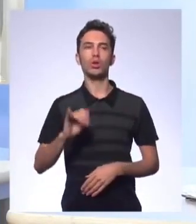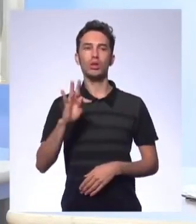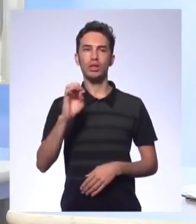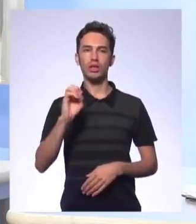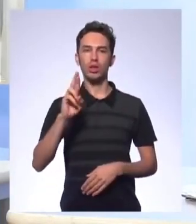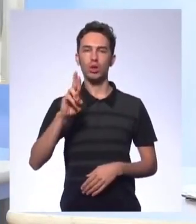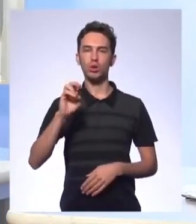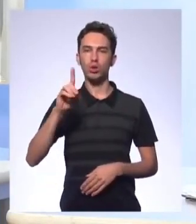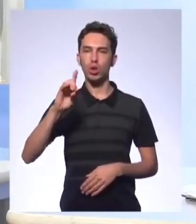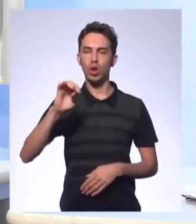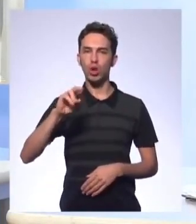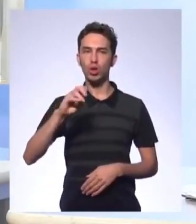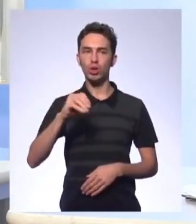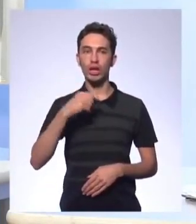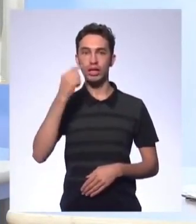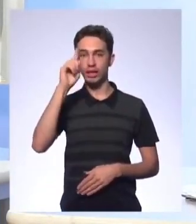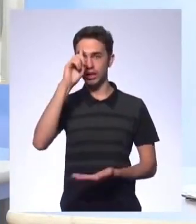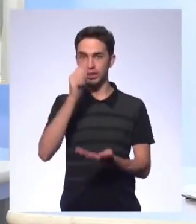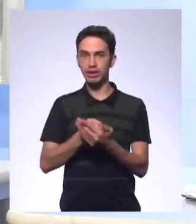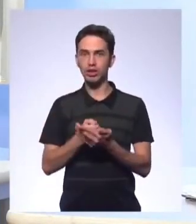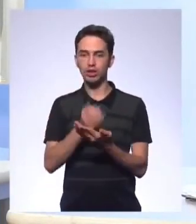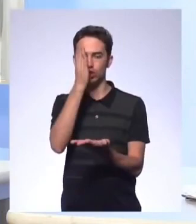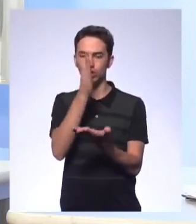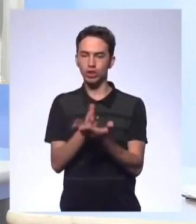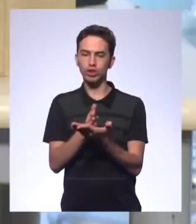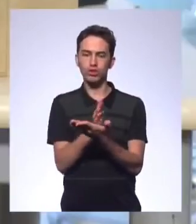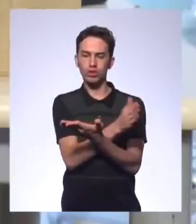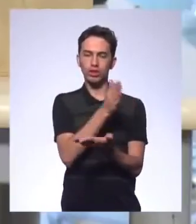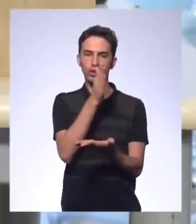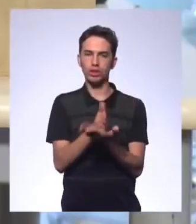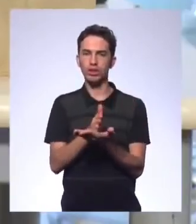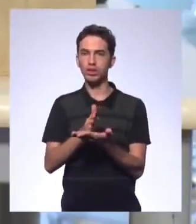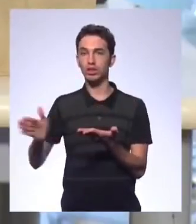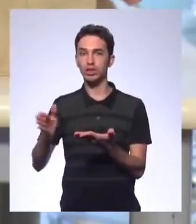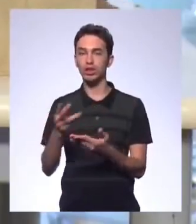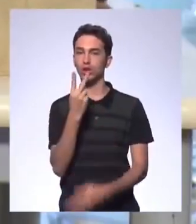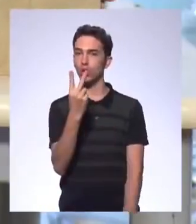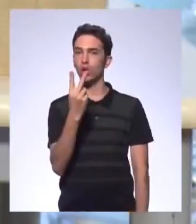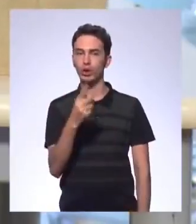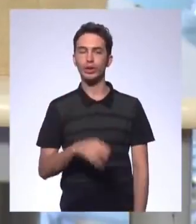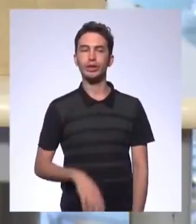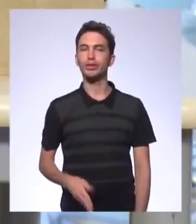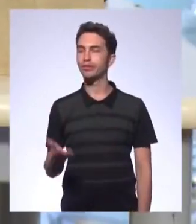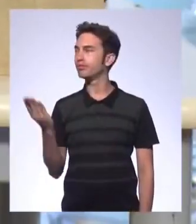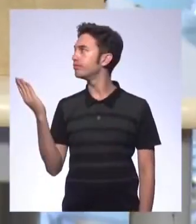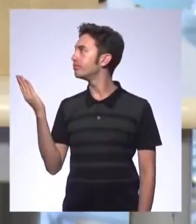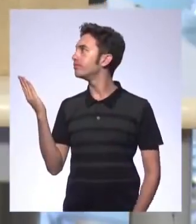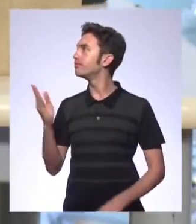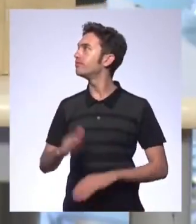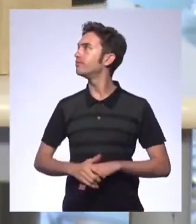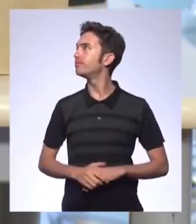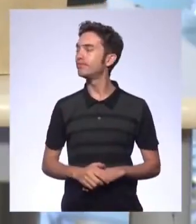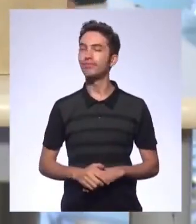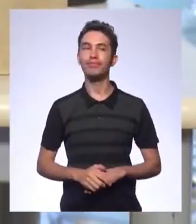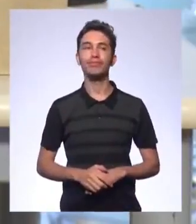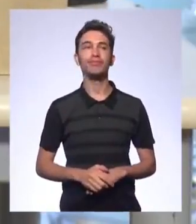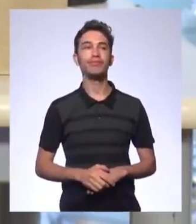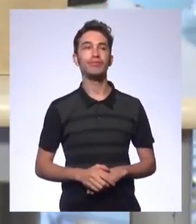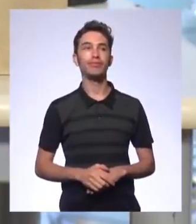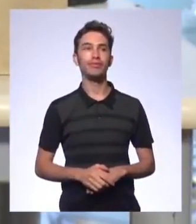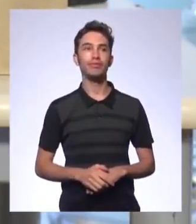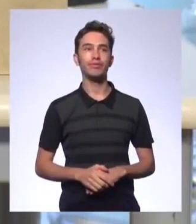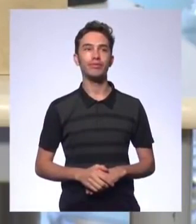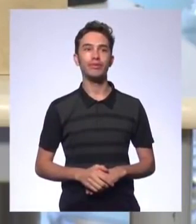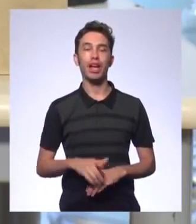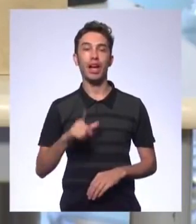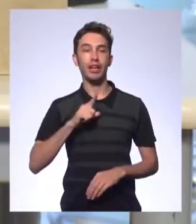dividir o Império Romano em dois. Assim. Ó, dividiu o Império Romano em dois. Então, nós temos